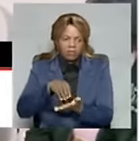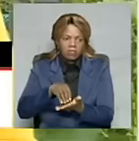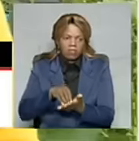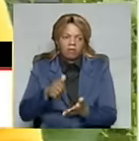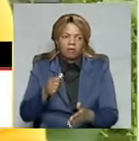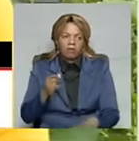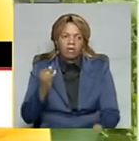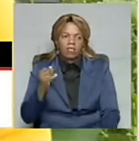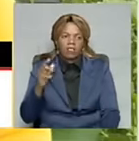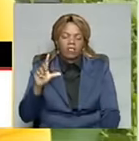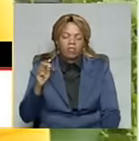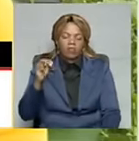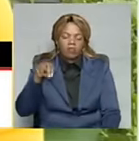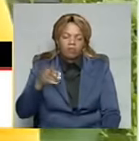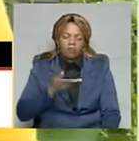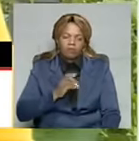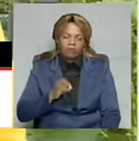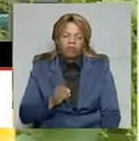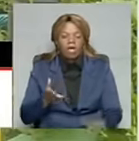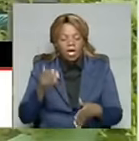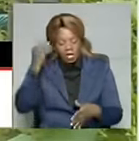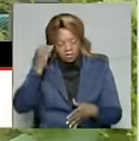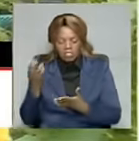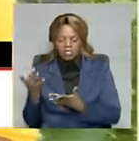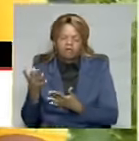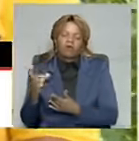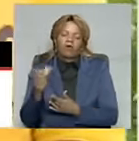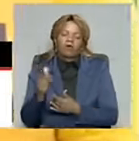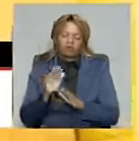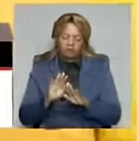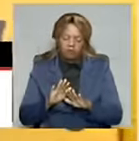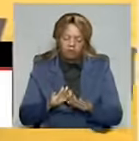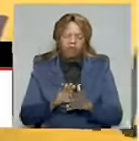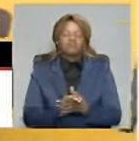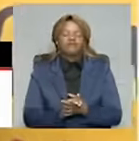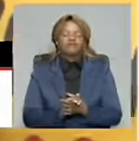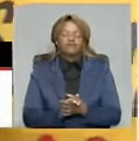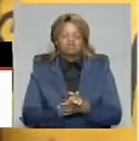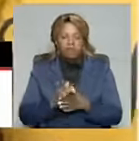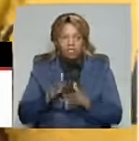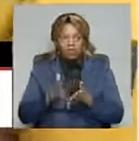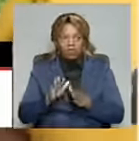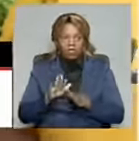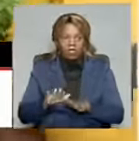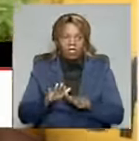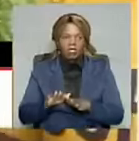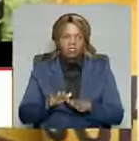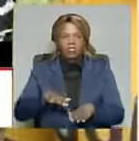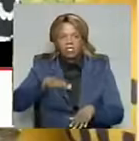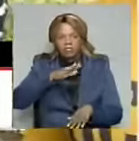nesse momento, estamos a aguardar. Muito bem, a aguardar é o que se pretende nesta altura entre a